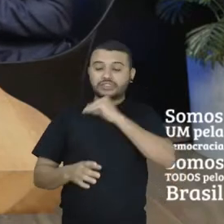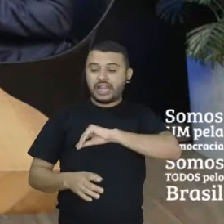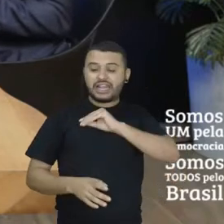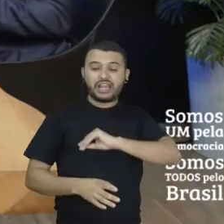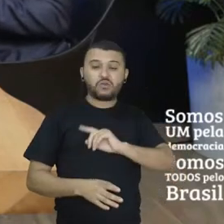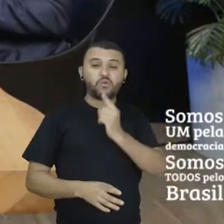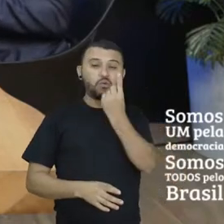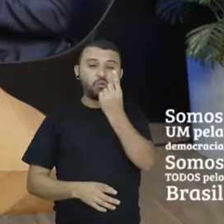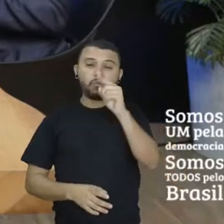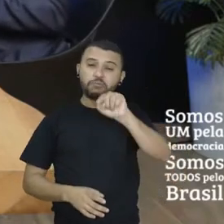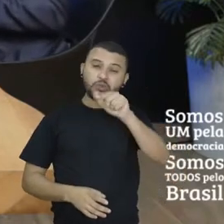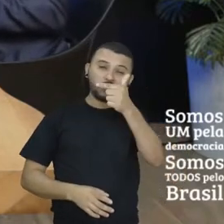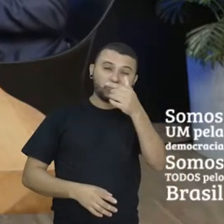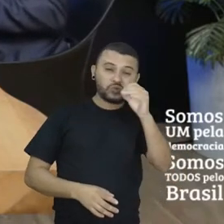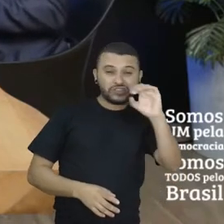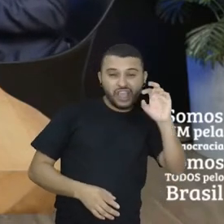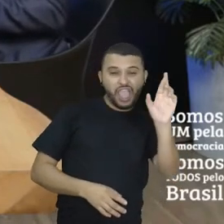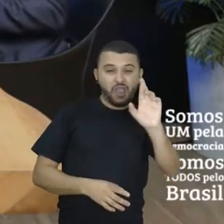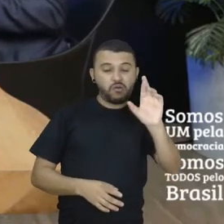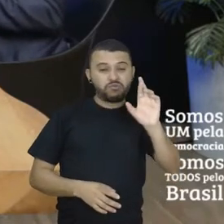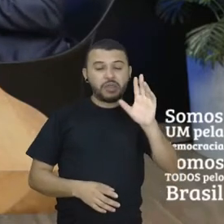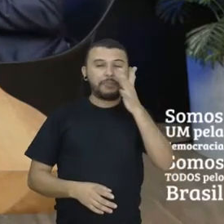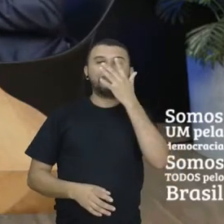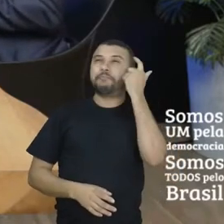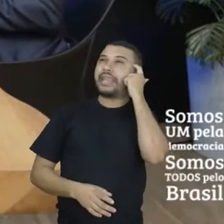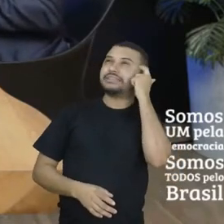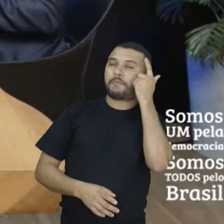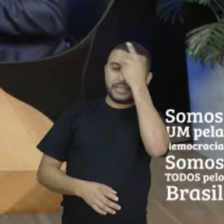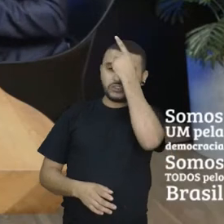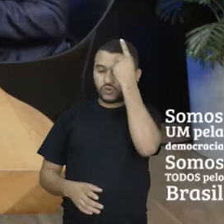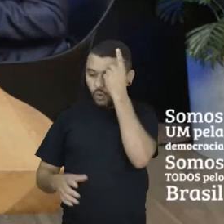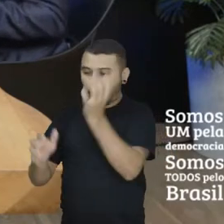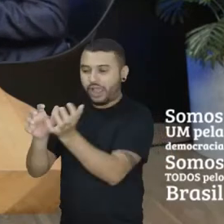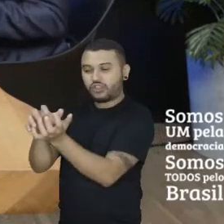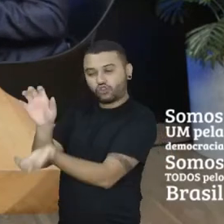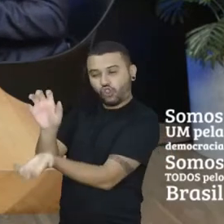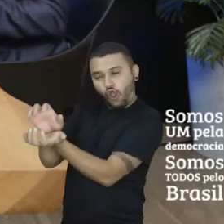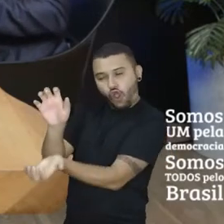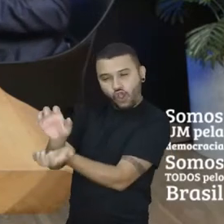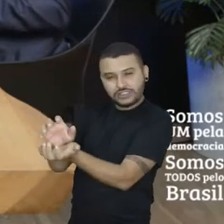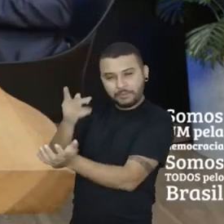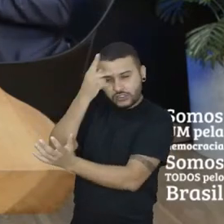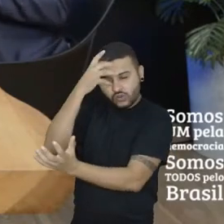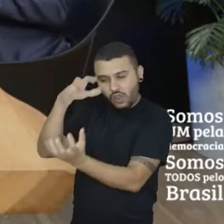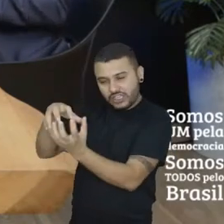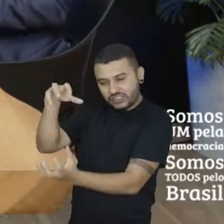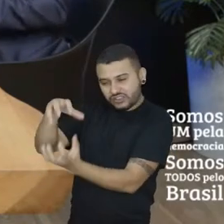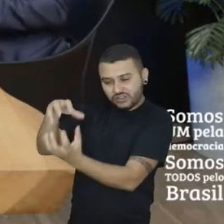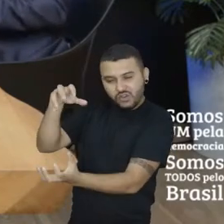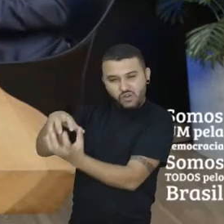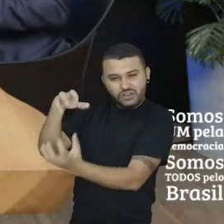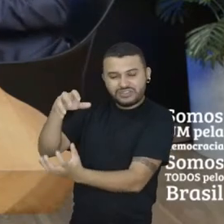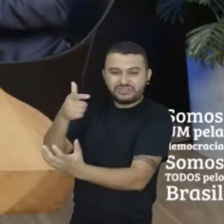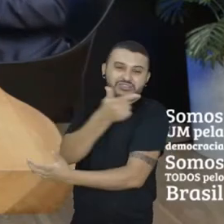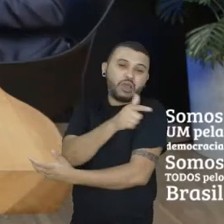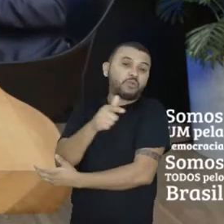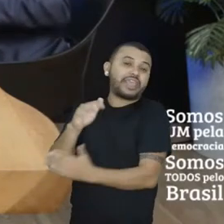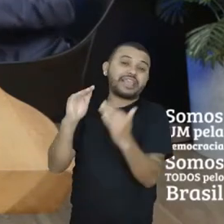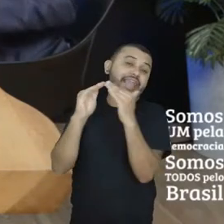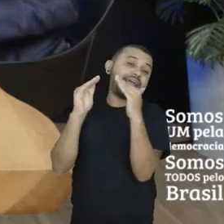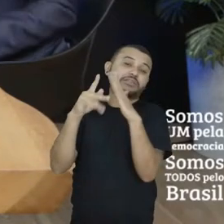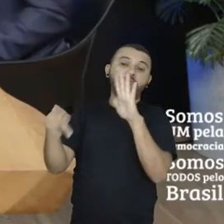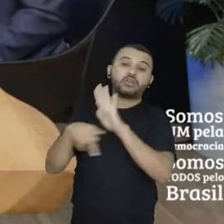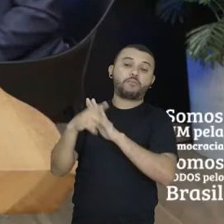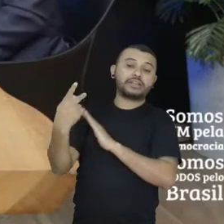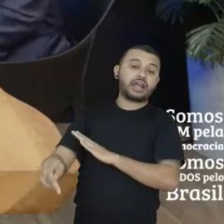mínimo. Então, você imagina uma pessoa idosa, o marido ou a mulher idoso, às vezes sem casa própria,